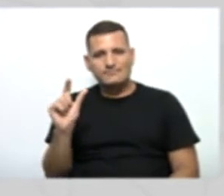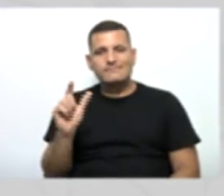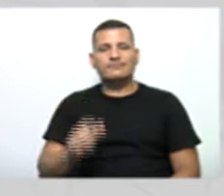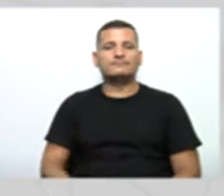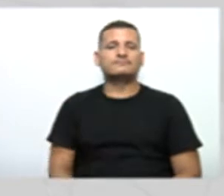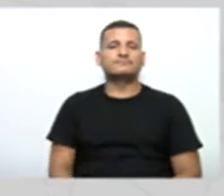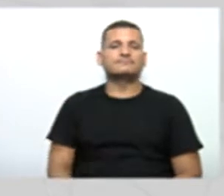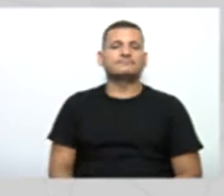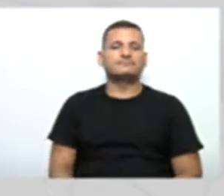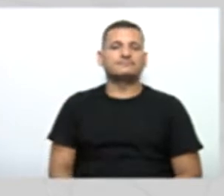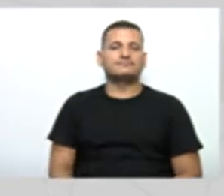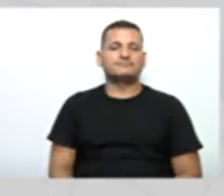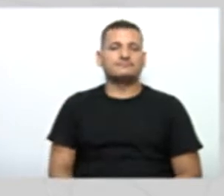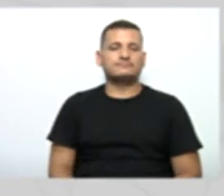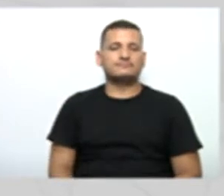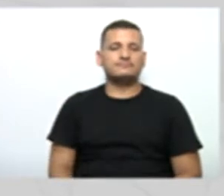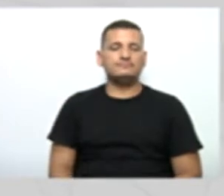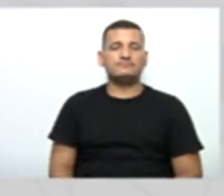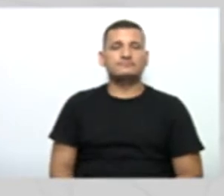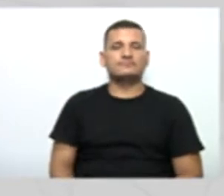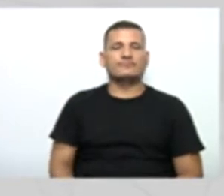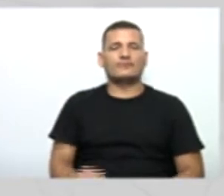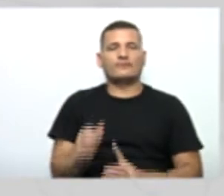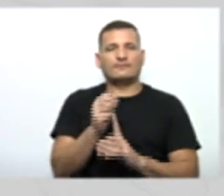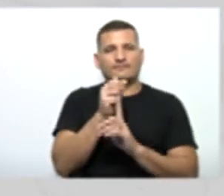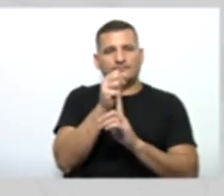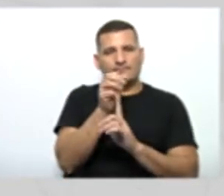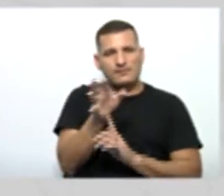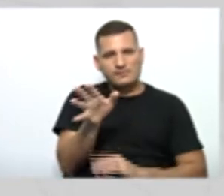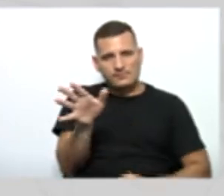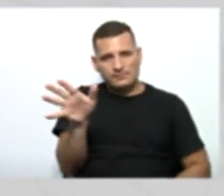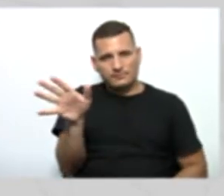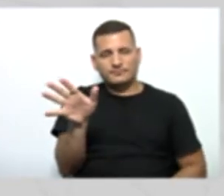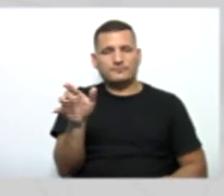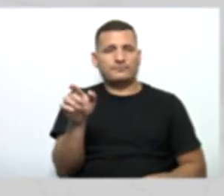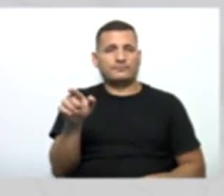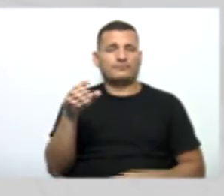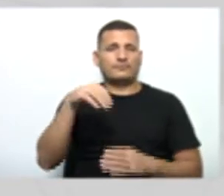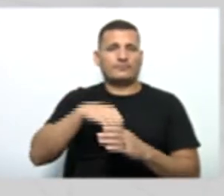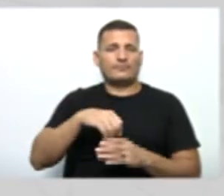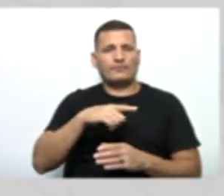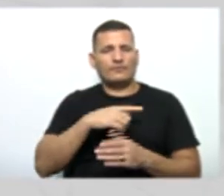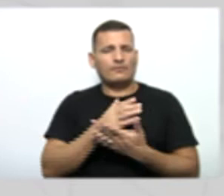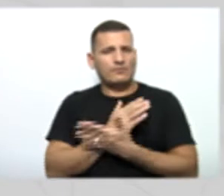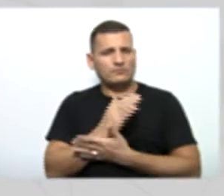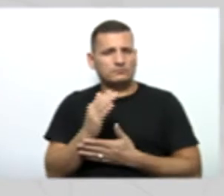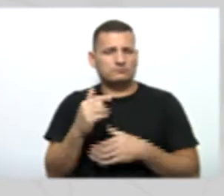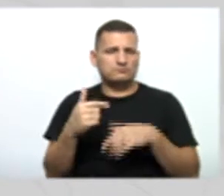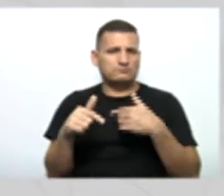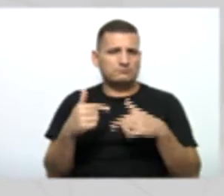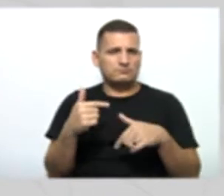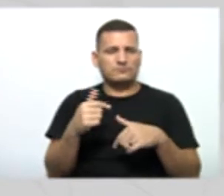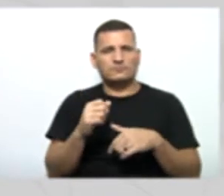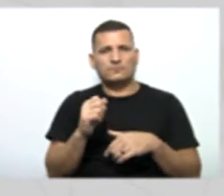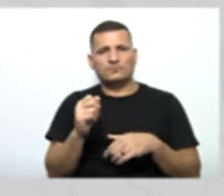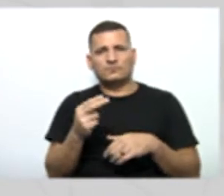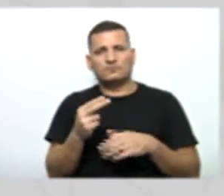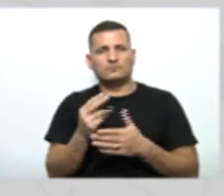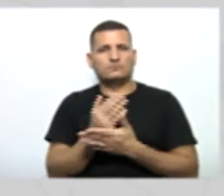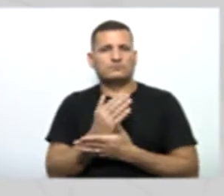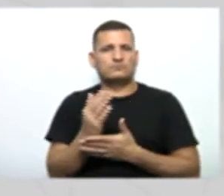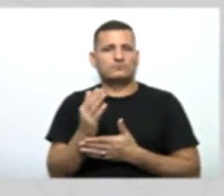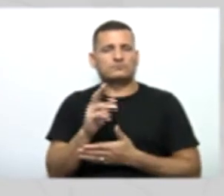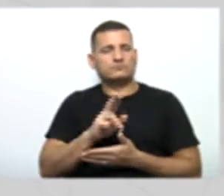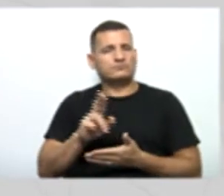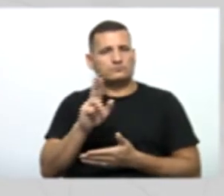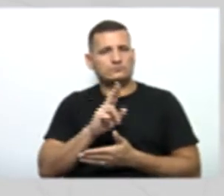aí. A extensão inclui alguns serviços ou alguma funcionalidade que ocorre em